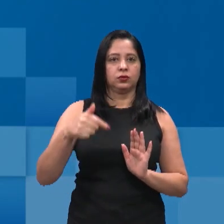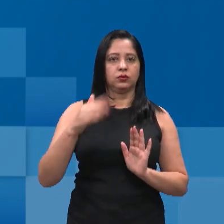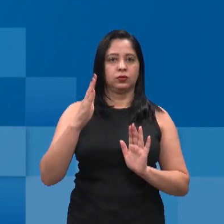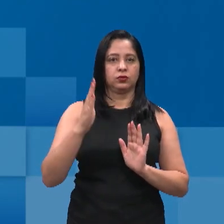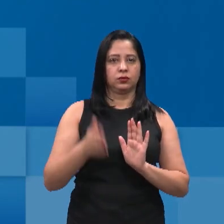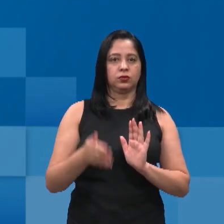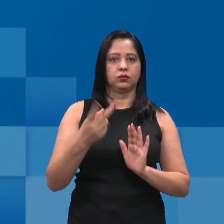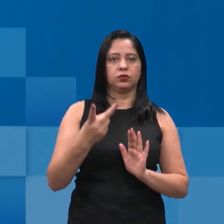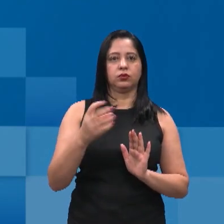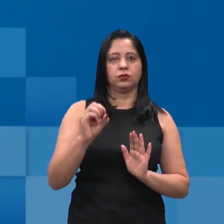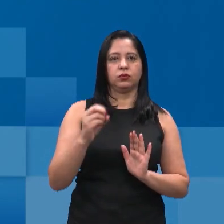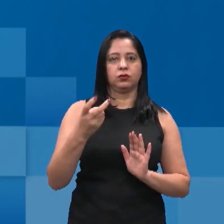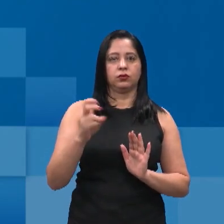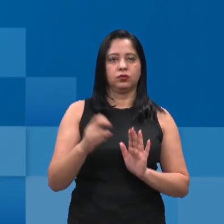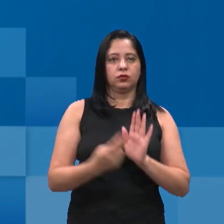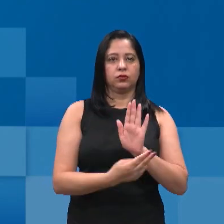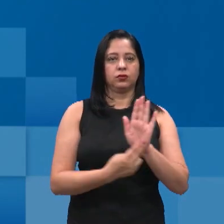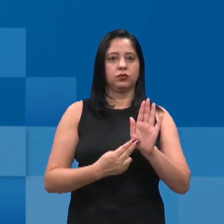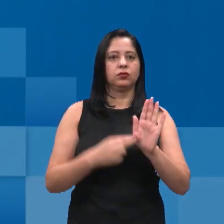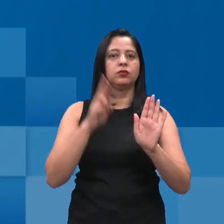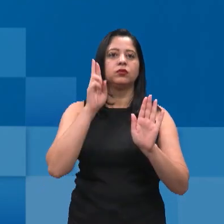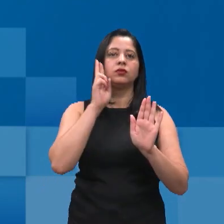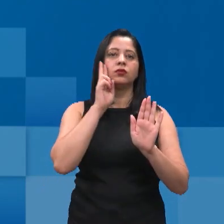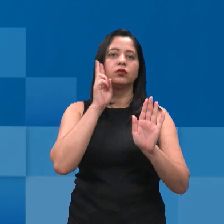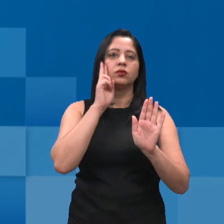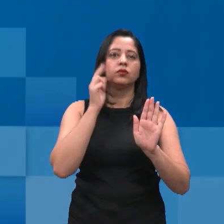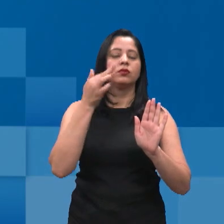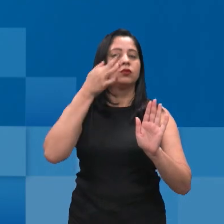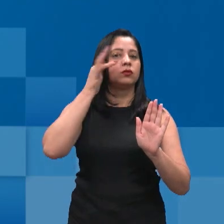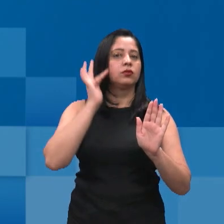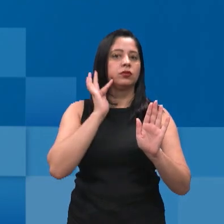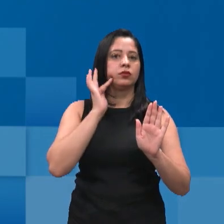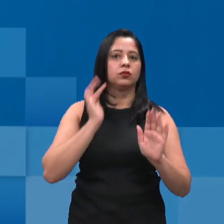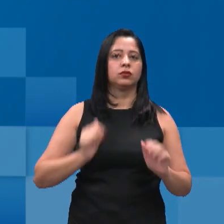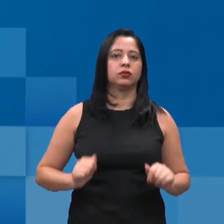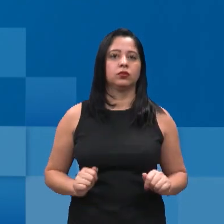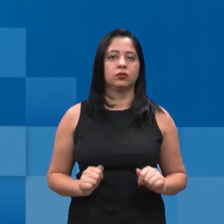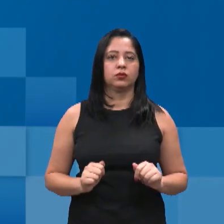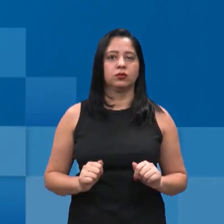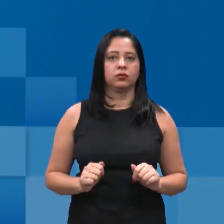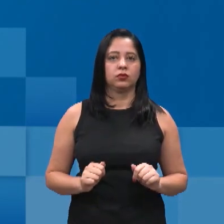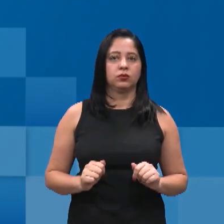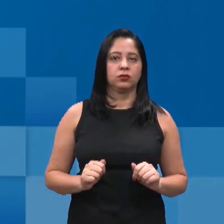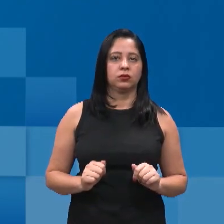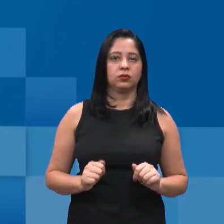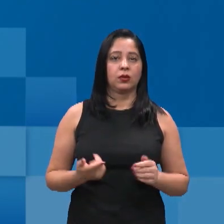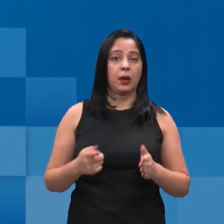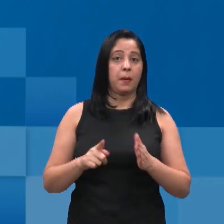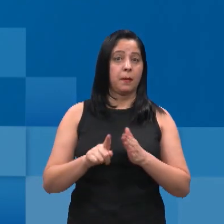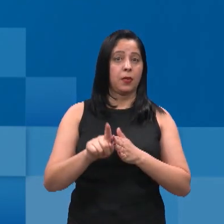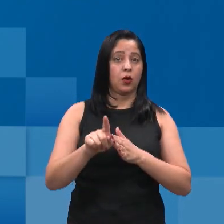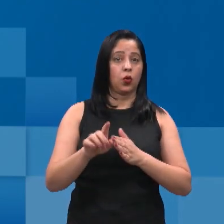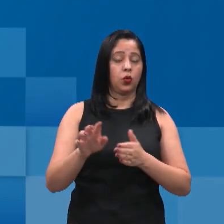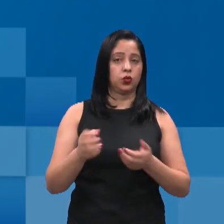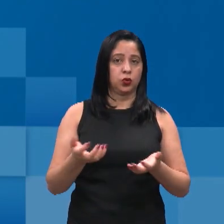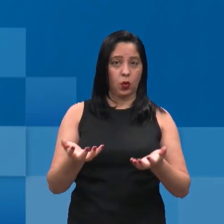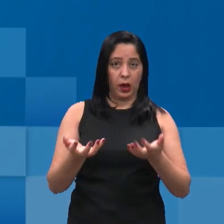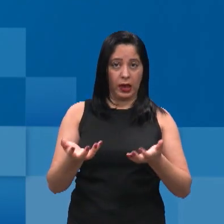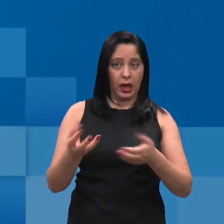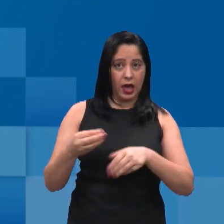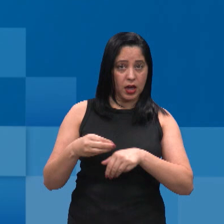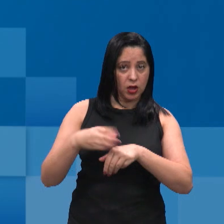147/2025, autoria do vereador Renato Santiago Fabão Zagueiro. Consulta a liderança se deseja encaminhar o